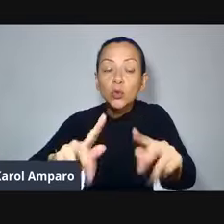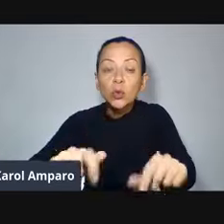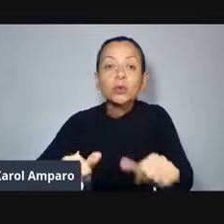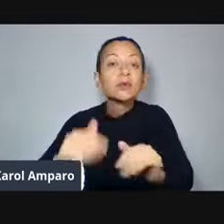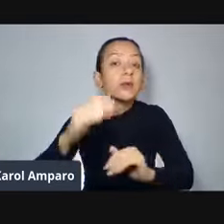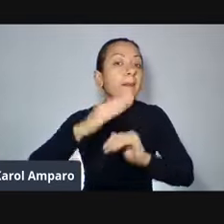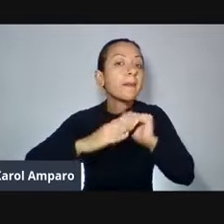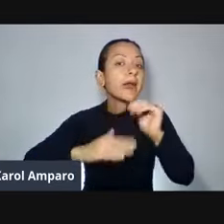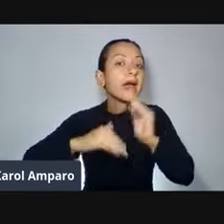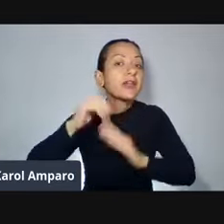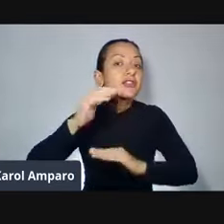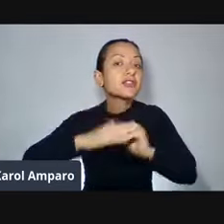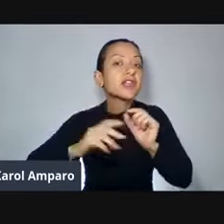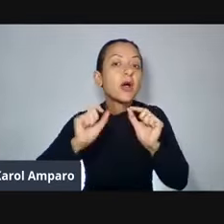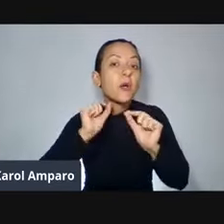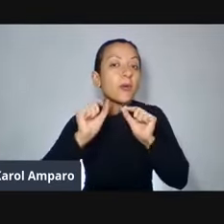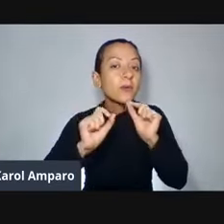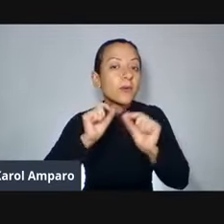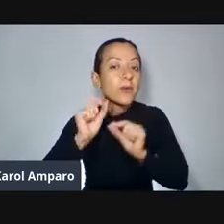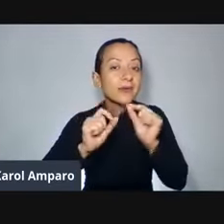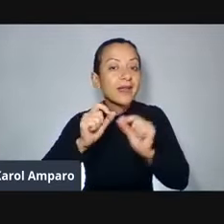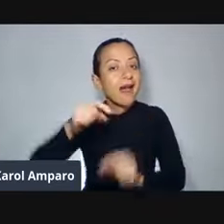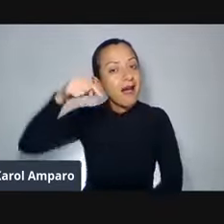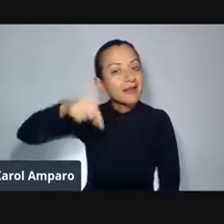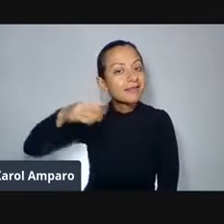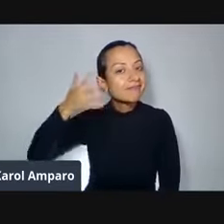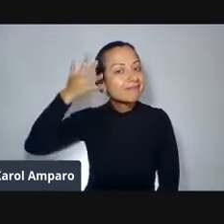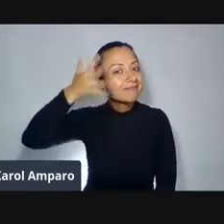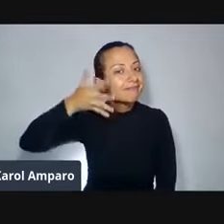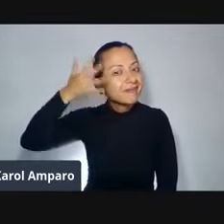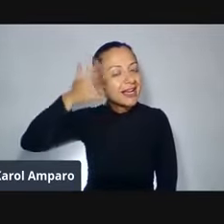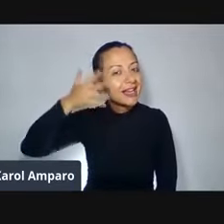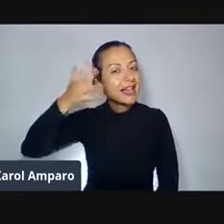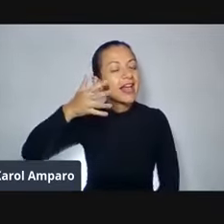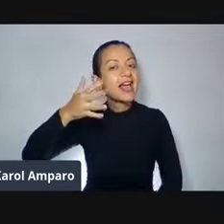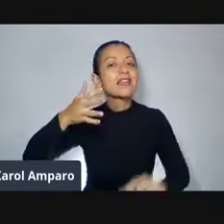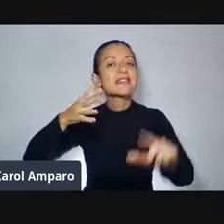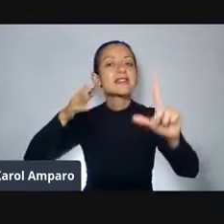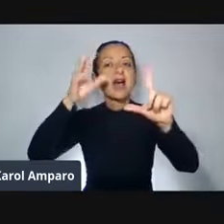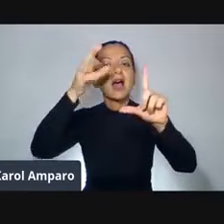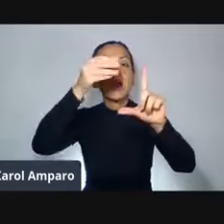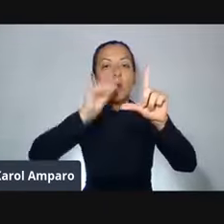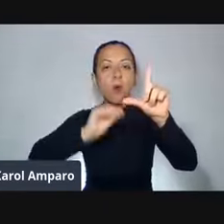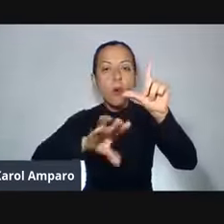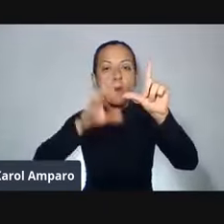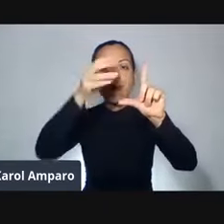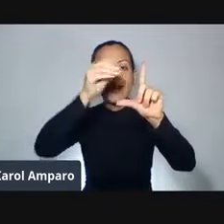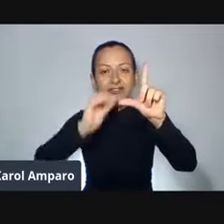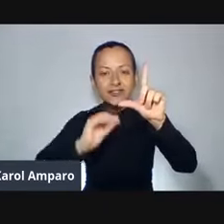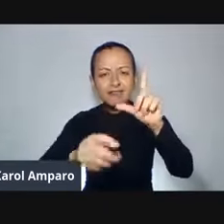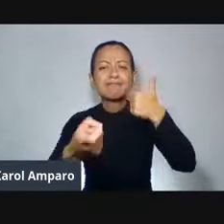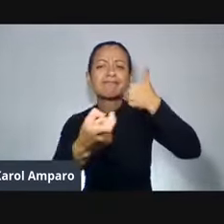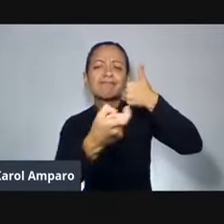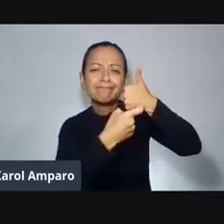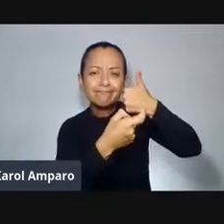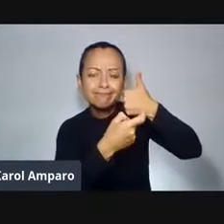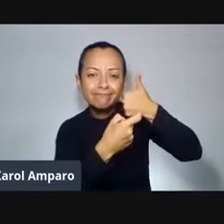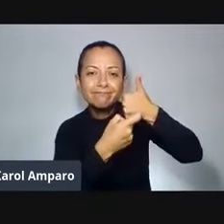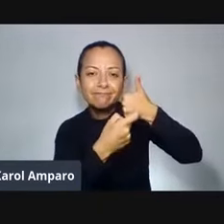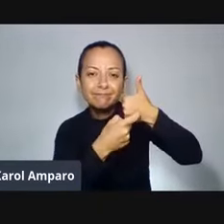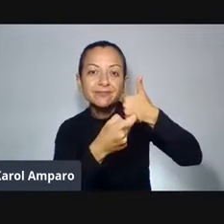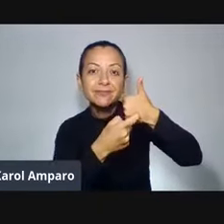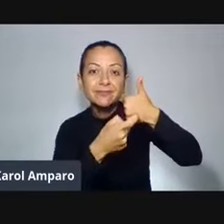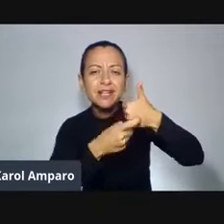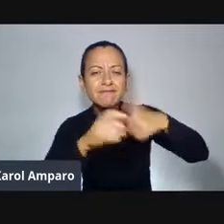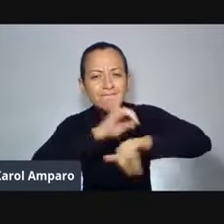de compartilhar essa aula, curtir, comentar e deixar essa publicação bem